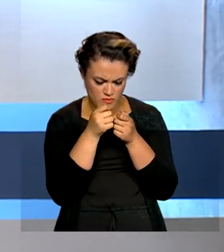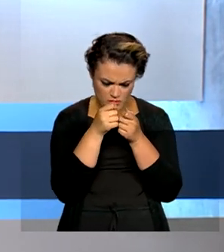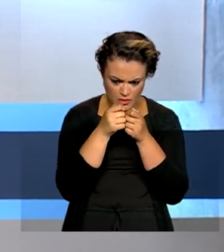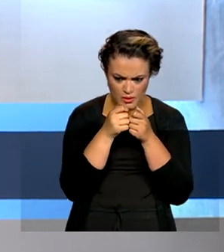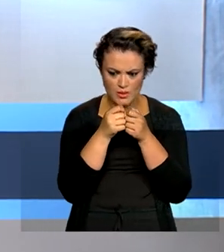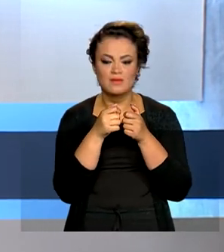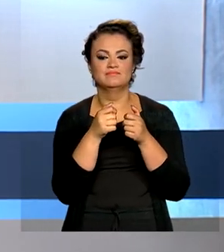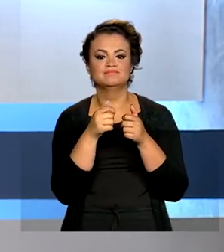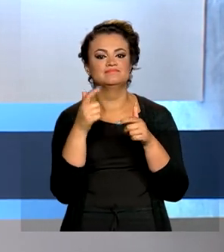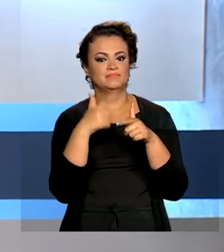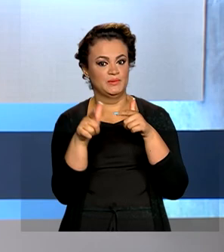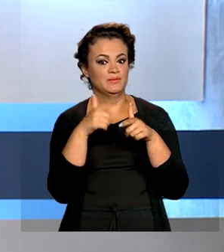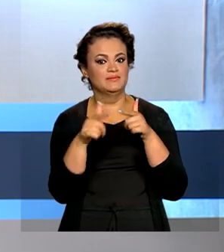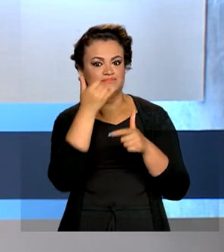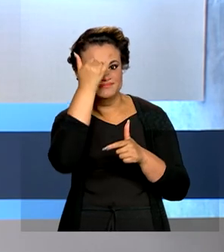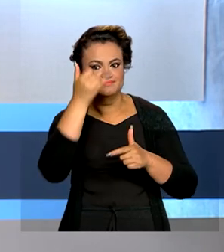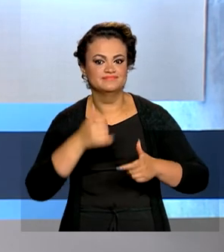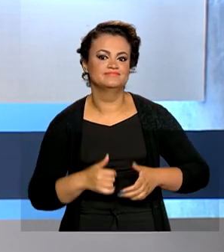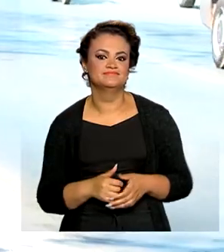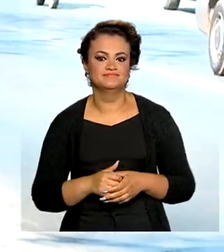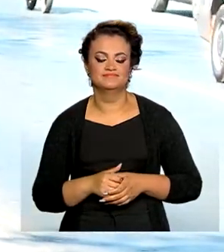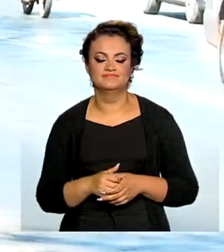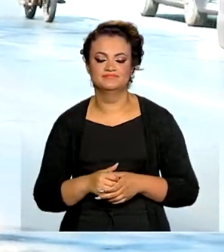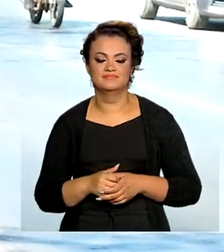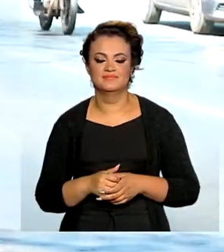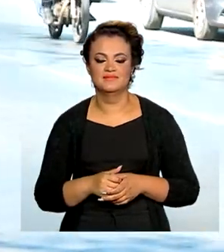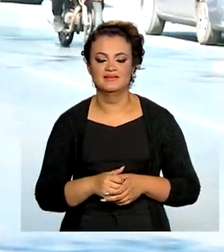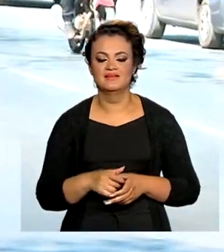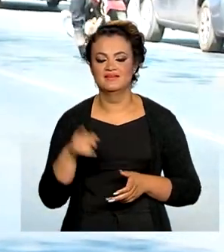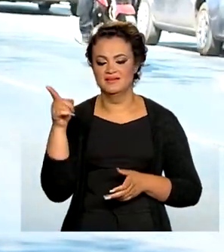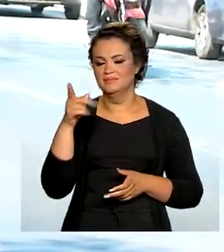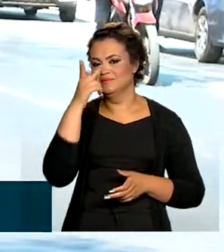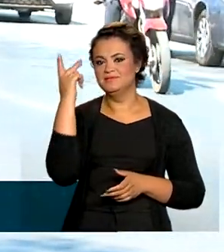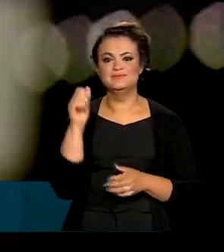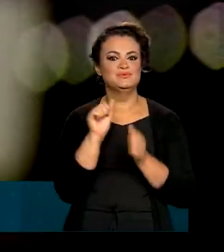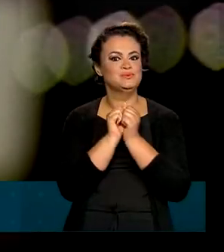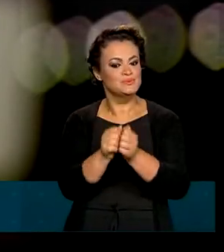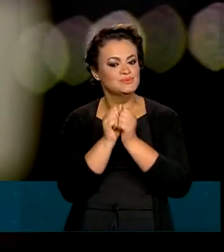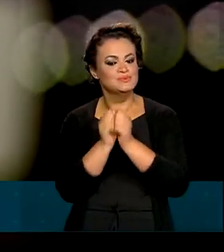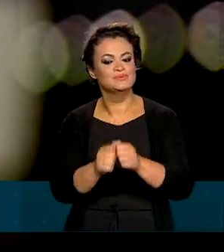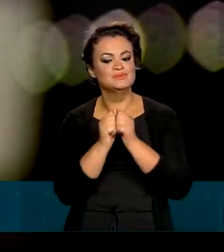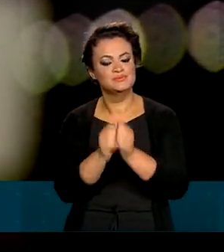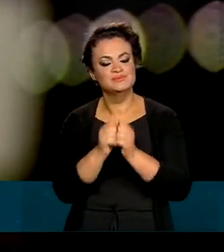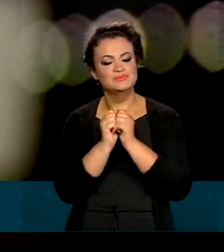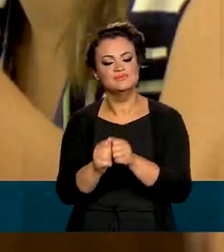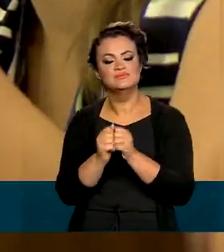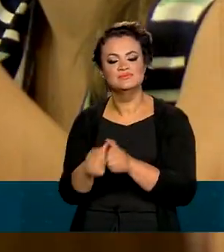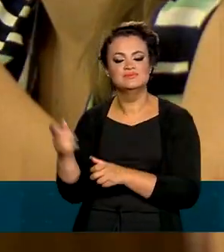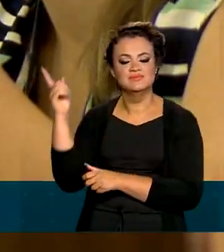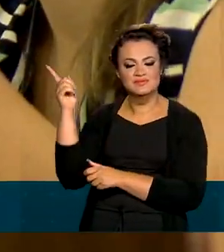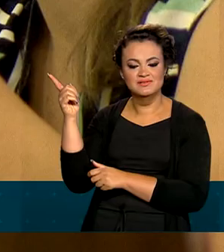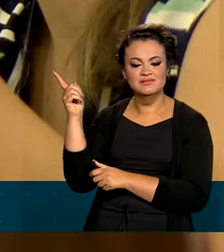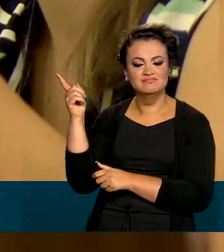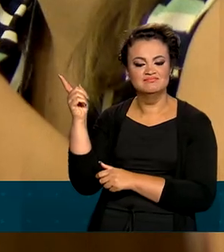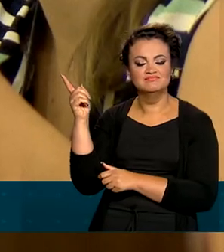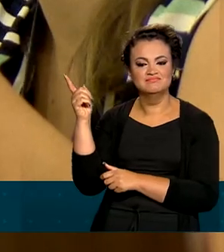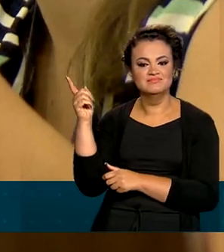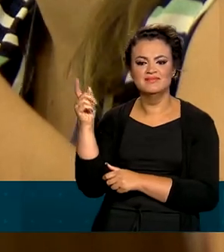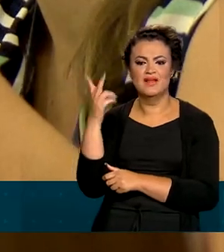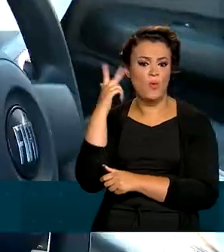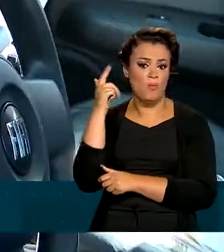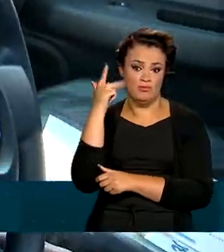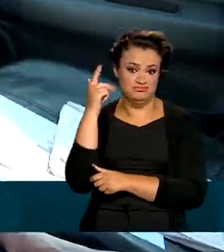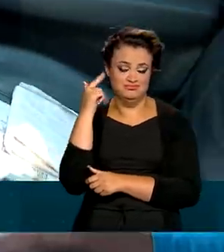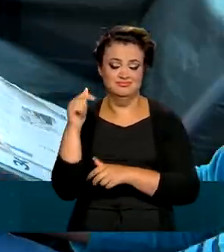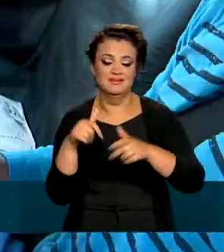aparelho pode causar acidentes. Ninguém desgruda dele. O uso do celular é cada dia mais